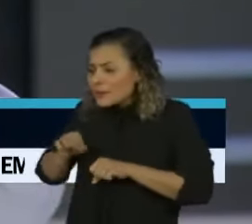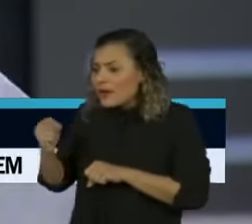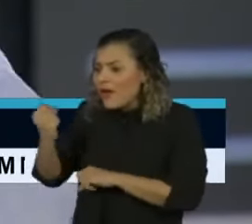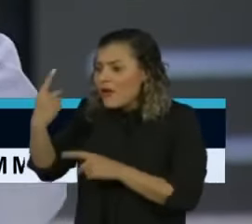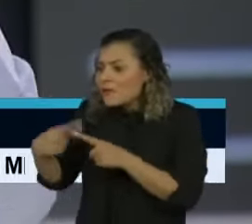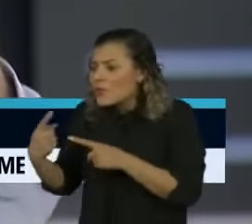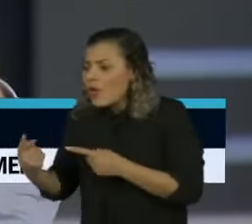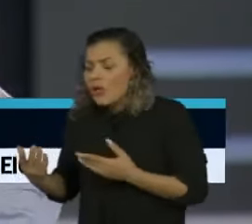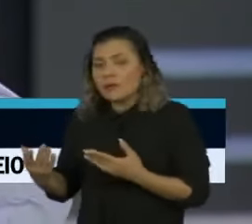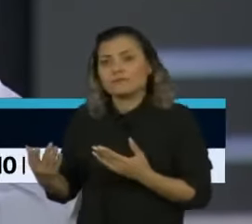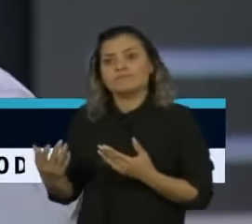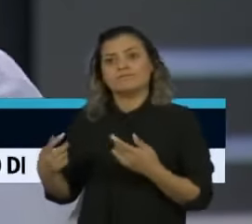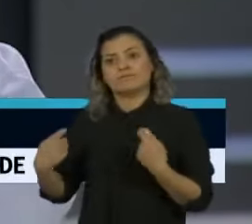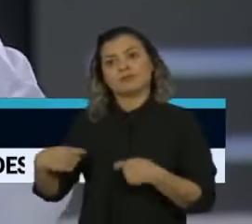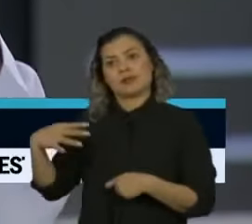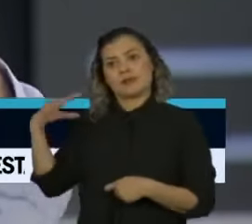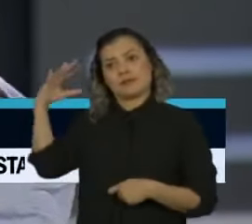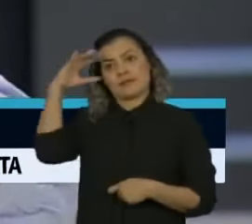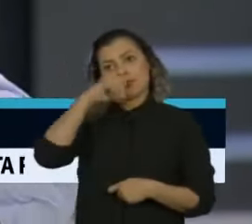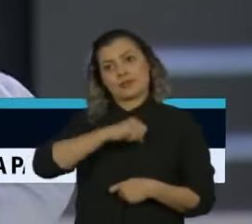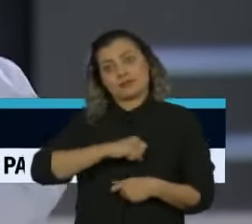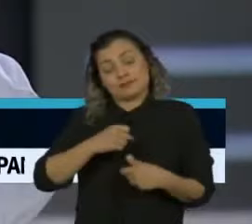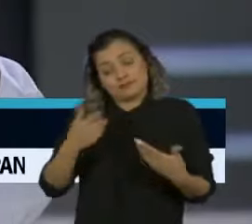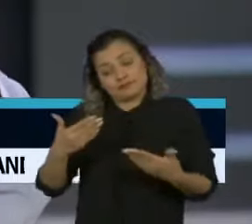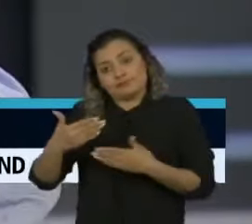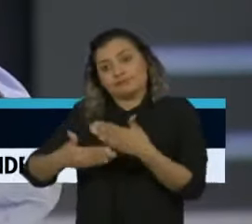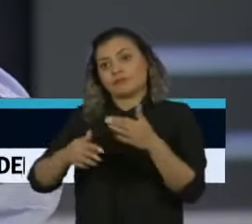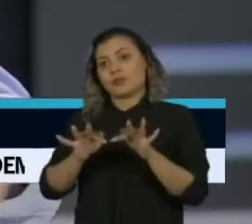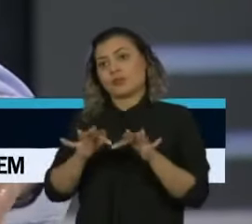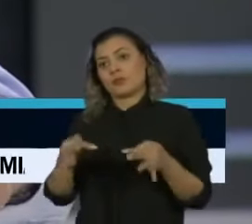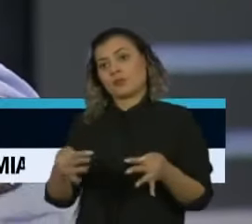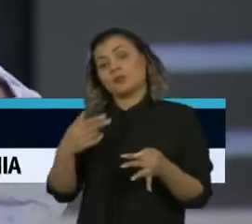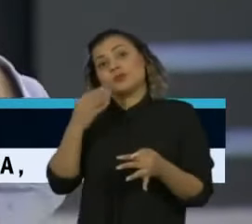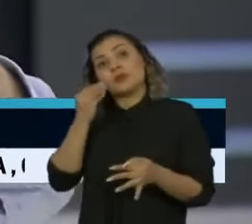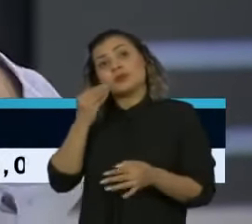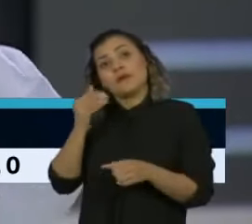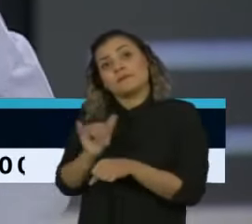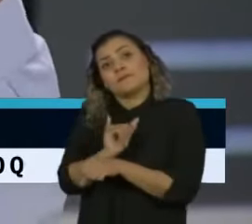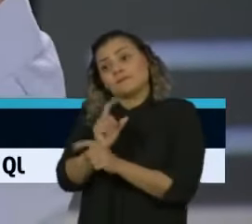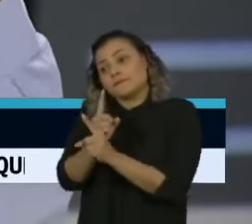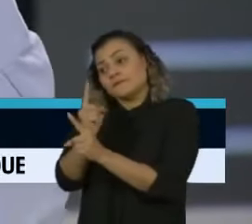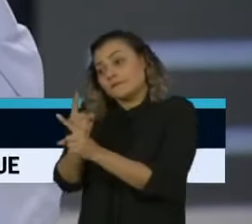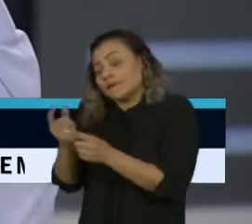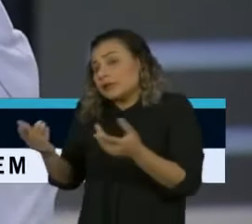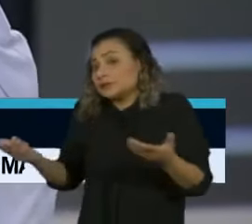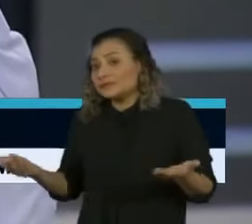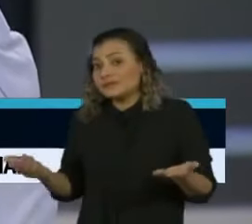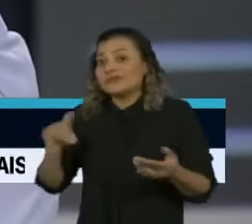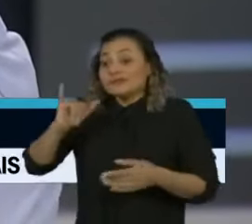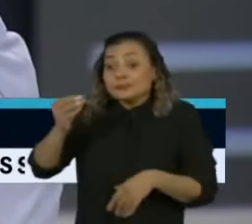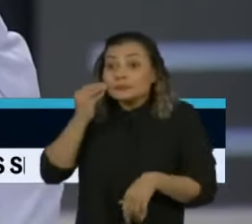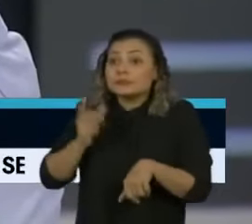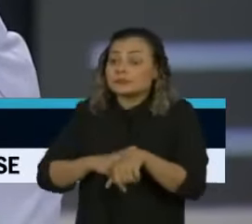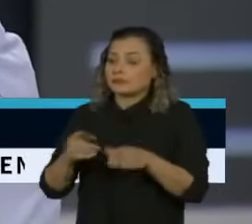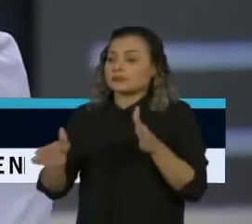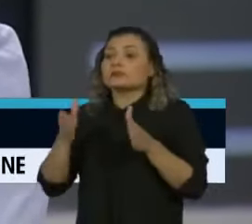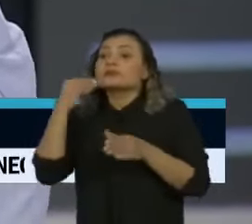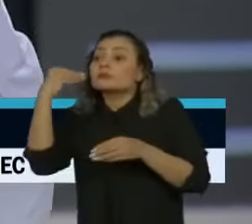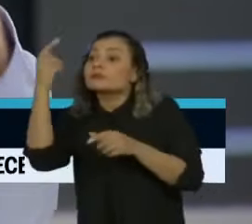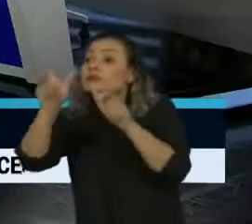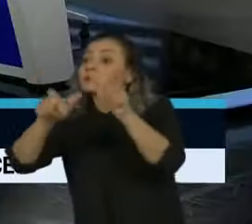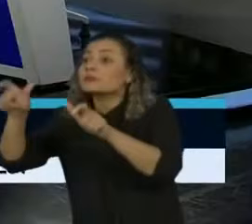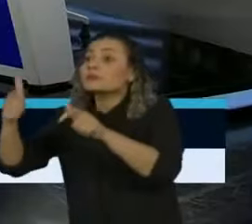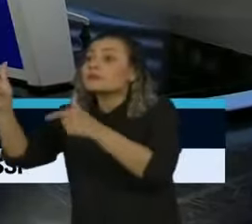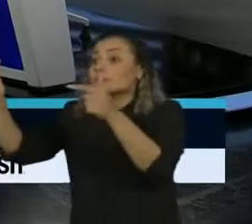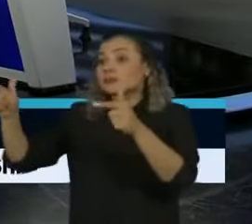tiveram. Então, temos que aprender e ser humildes e tentar fazer o diagnóstico e aproveitar a experiência dos outros. Temos